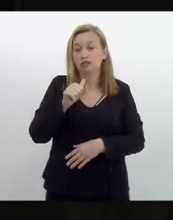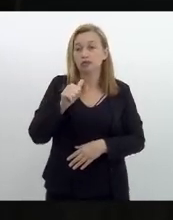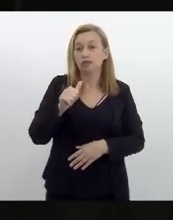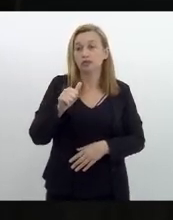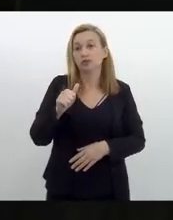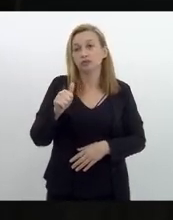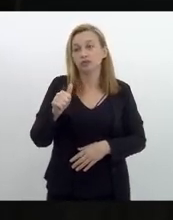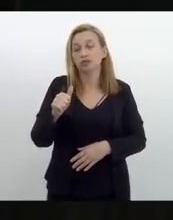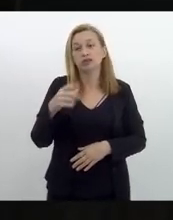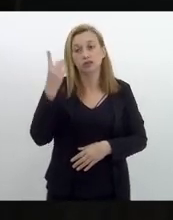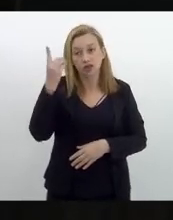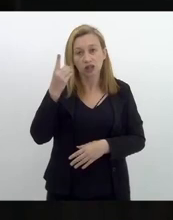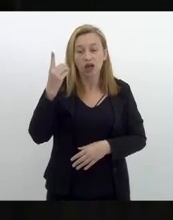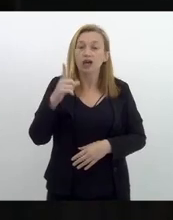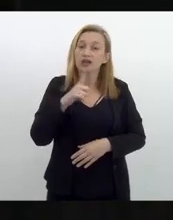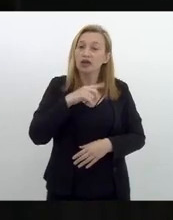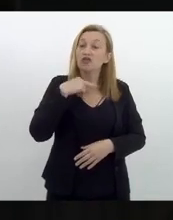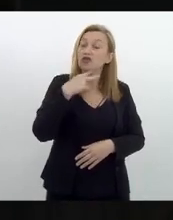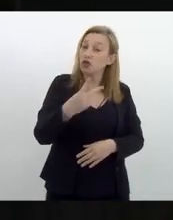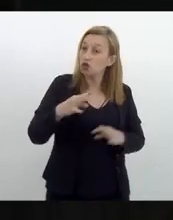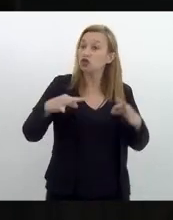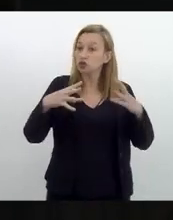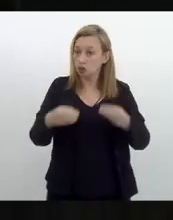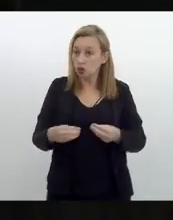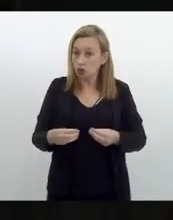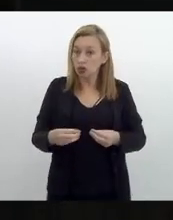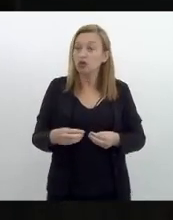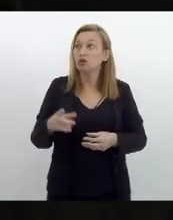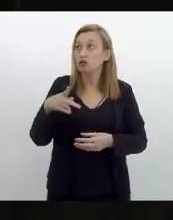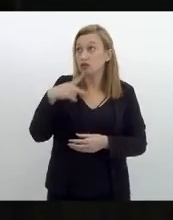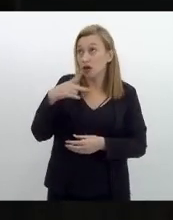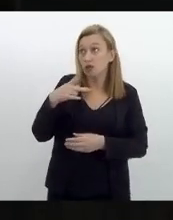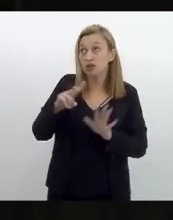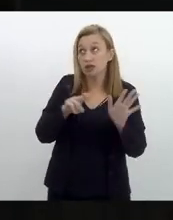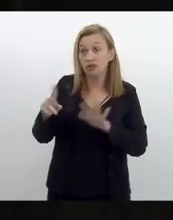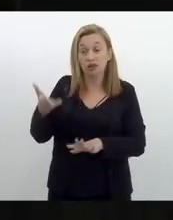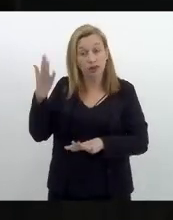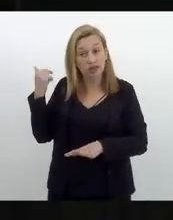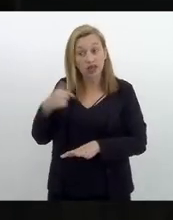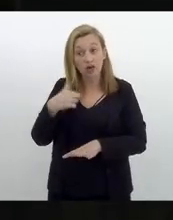que Vossa Excelência levantou na semana passada e na semana foi acatada, inclusive,